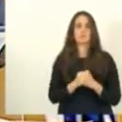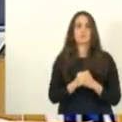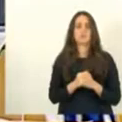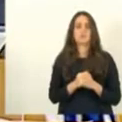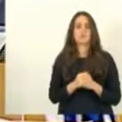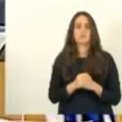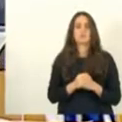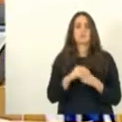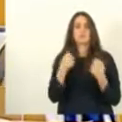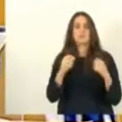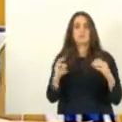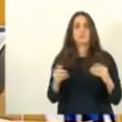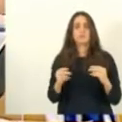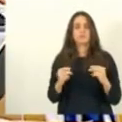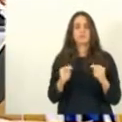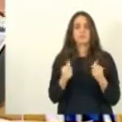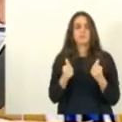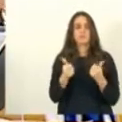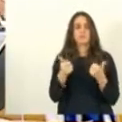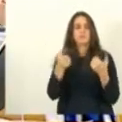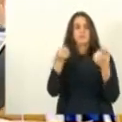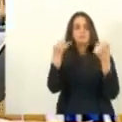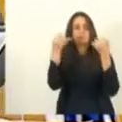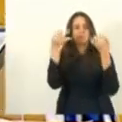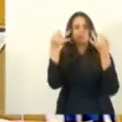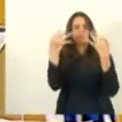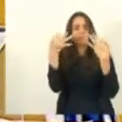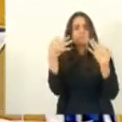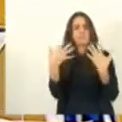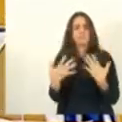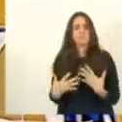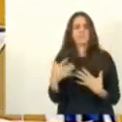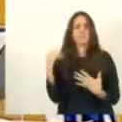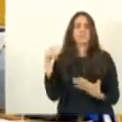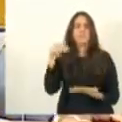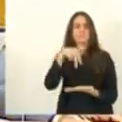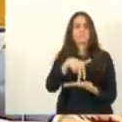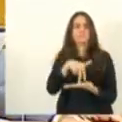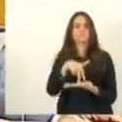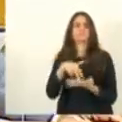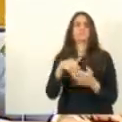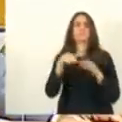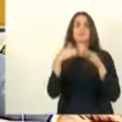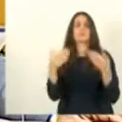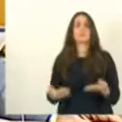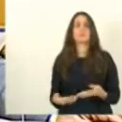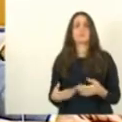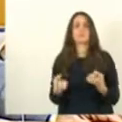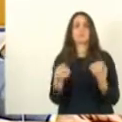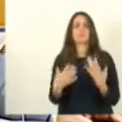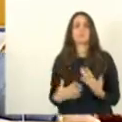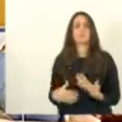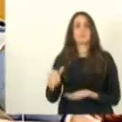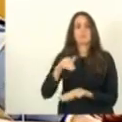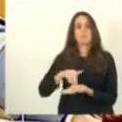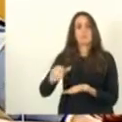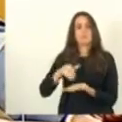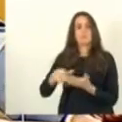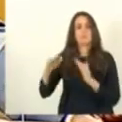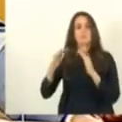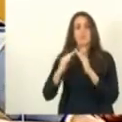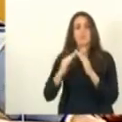tem que haver uma essência que já foi aqui explanada por muitos dos parlamentares que por aqui passaram. Fazer isso na pessoa do secretário